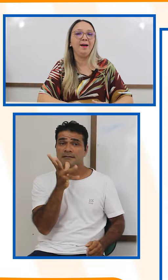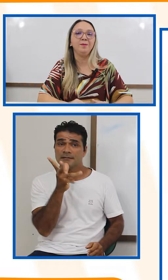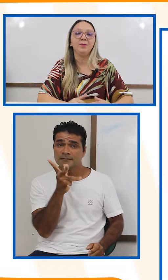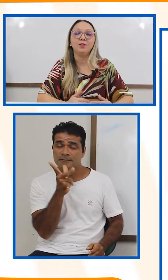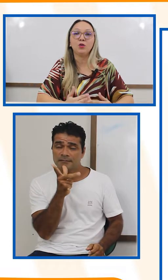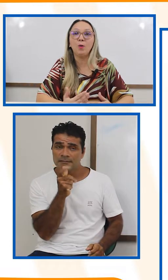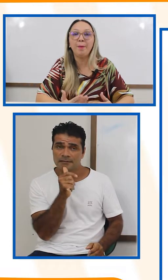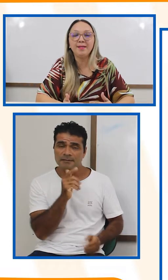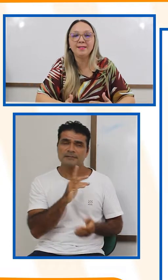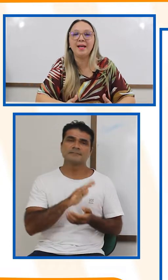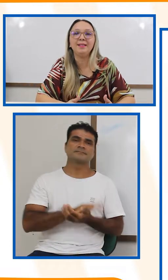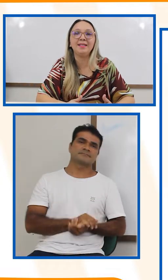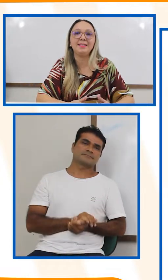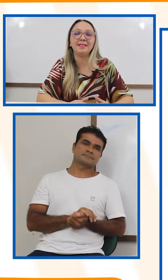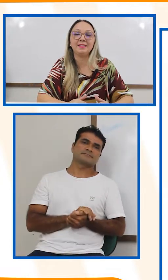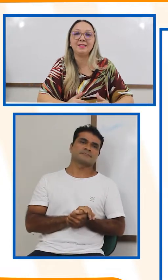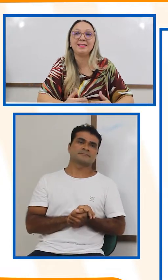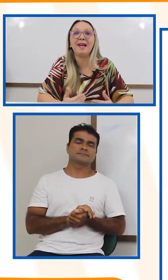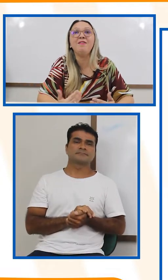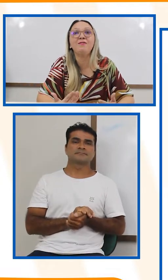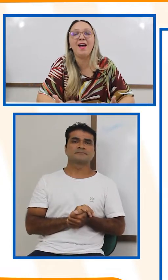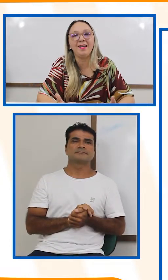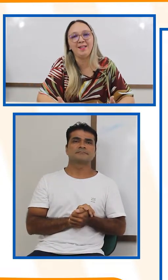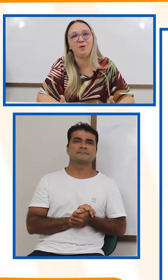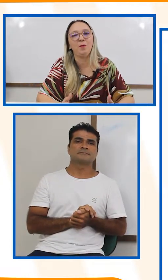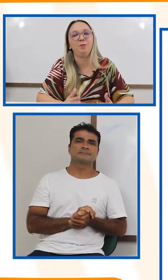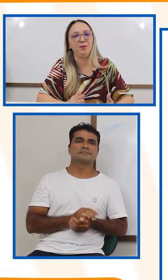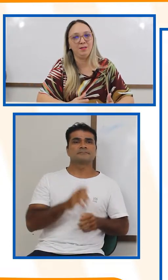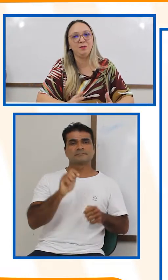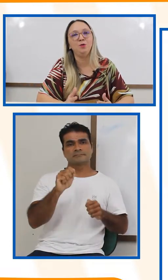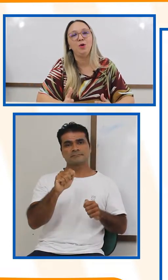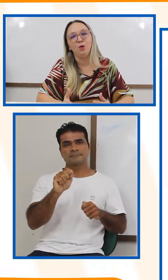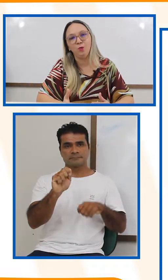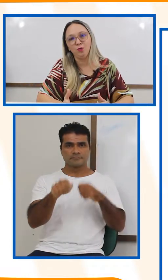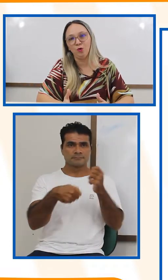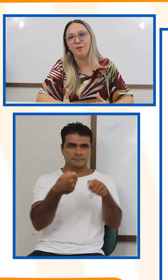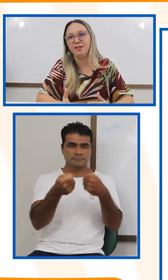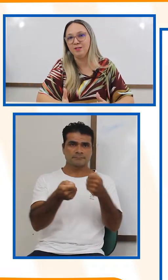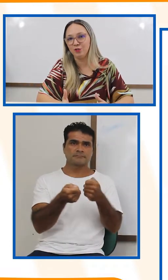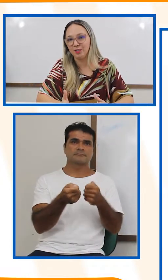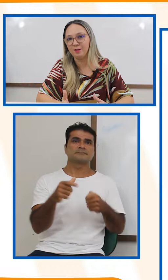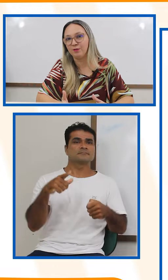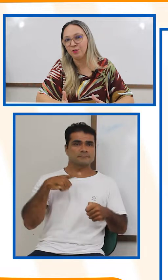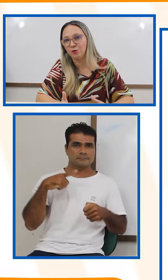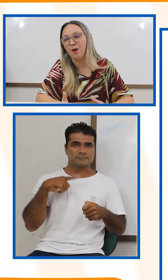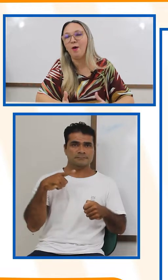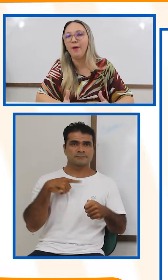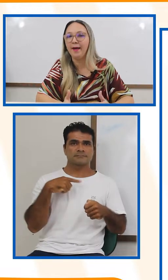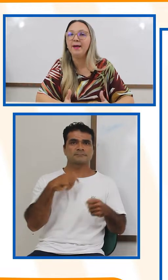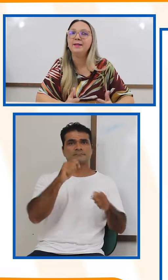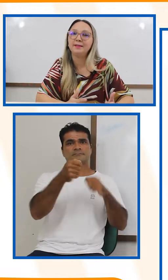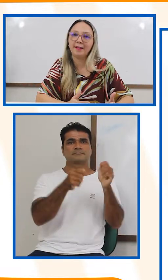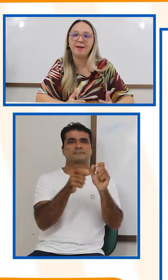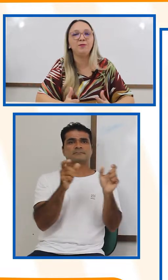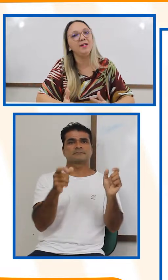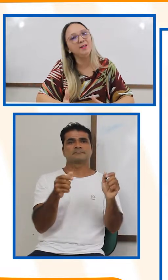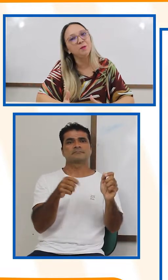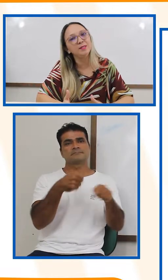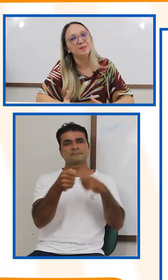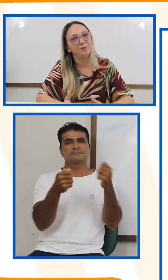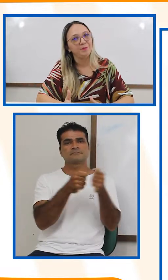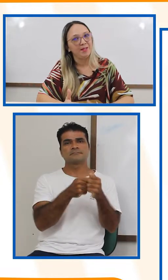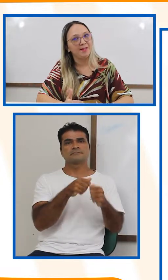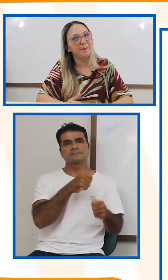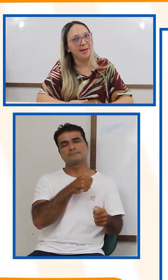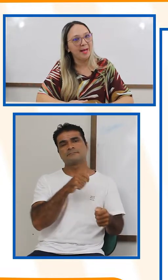a tropeçar nas letras, travar a língua. Por isso, o nome desse gênero textual é